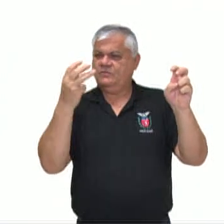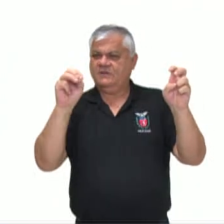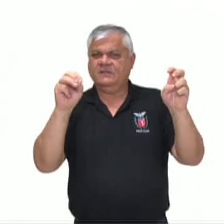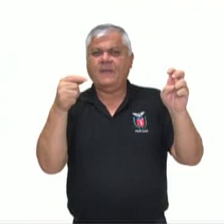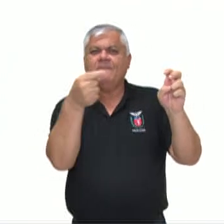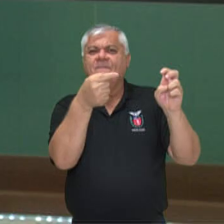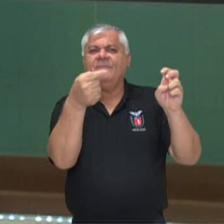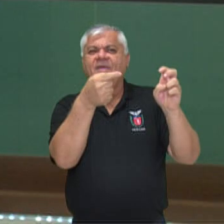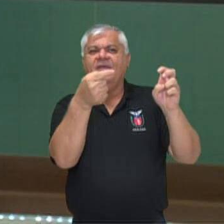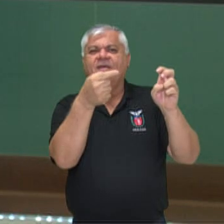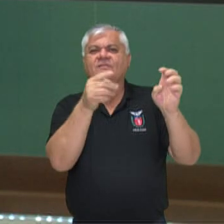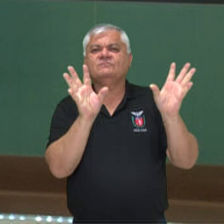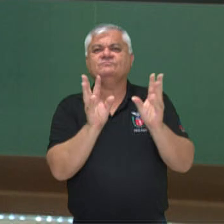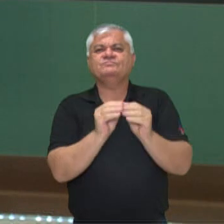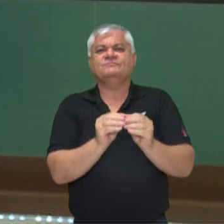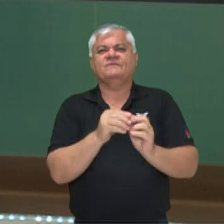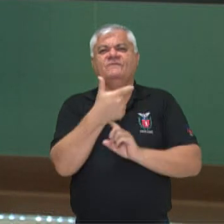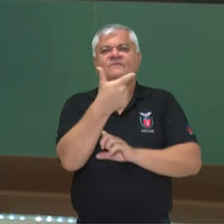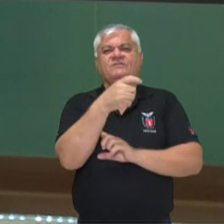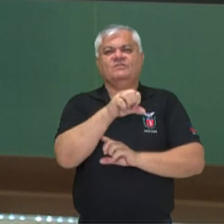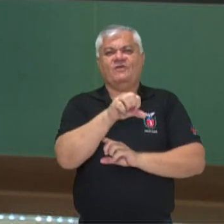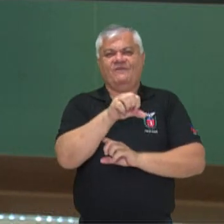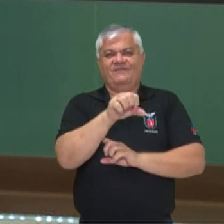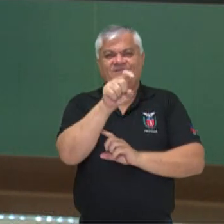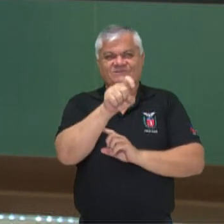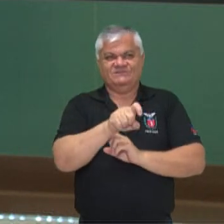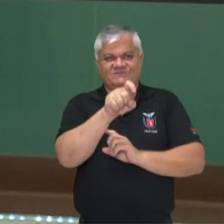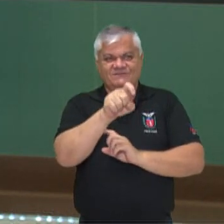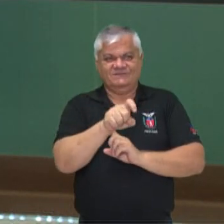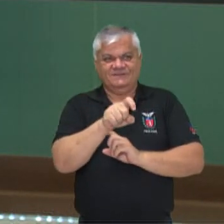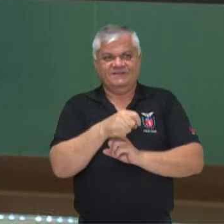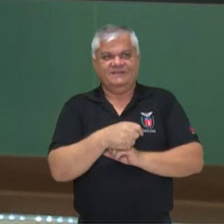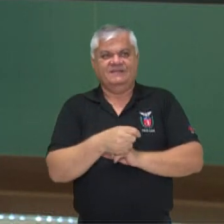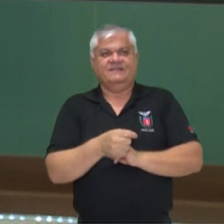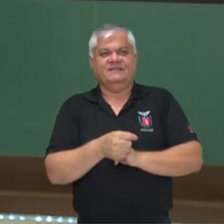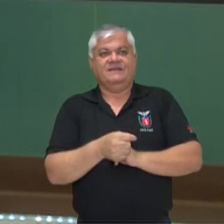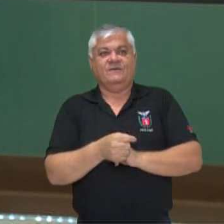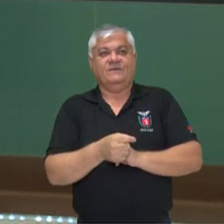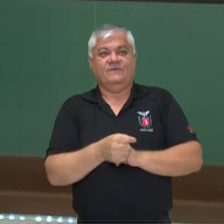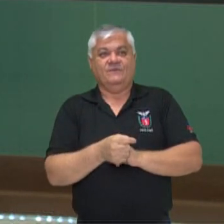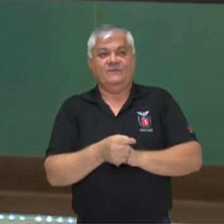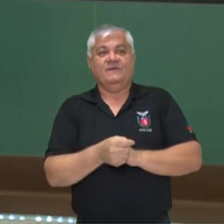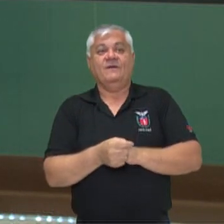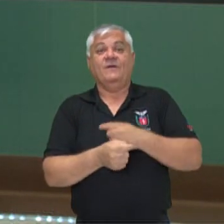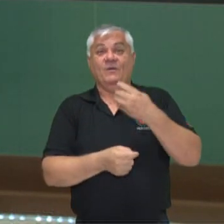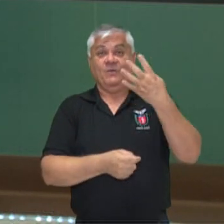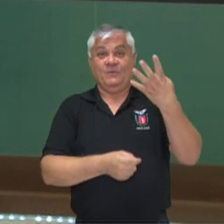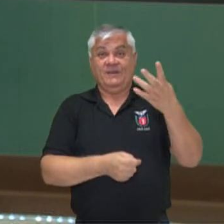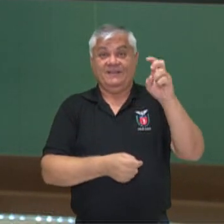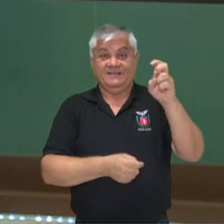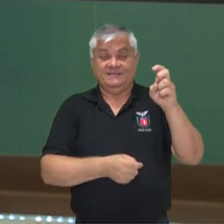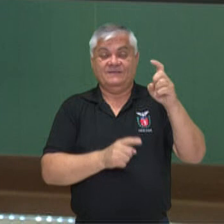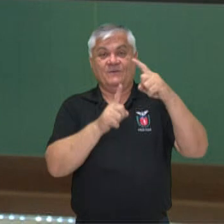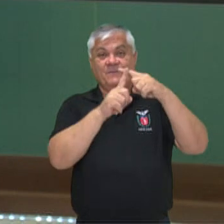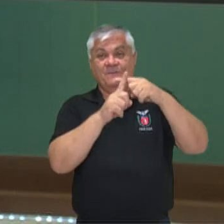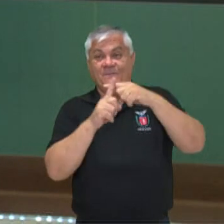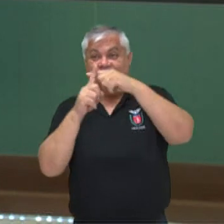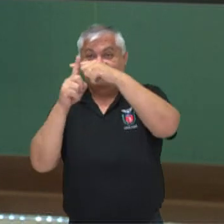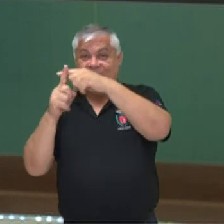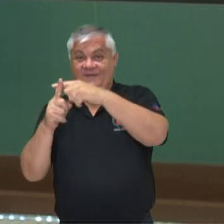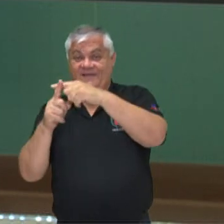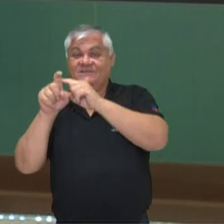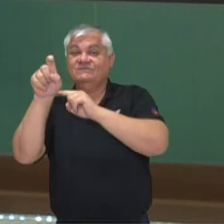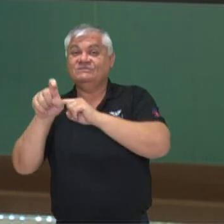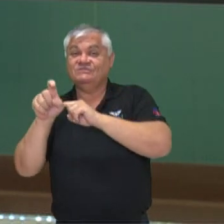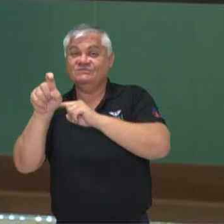você junta eles, menos 29x. Ó, passa esse menos x para cá, mais x. Devo 30, tenho